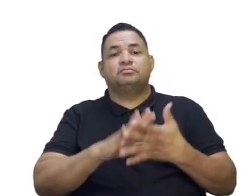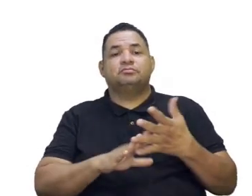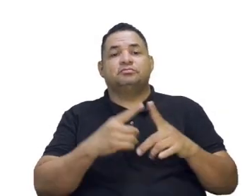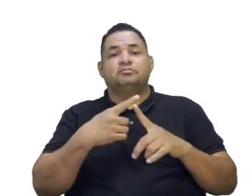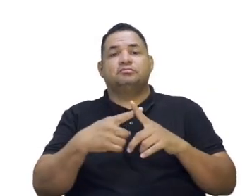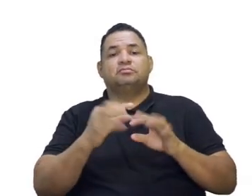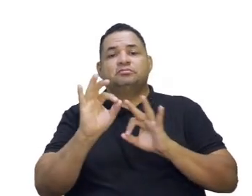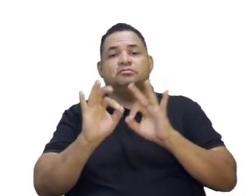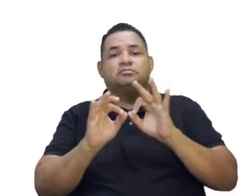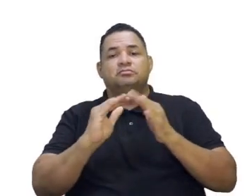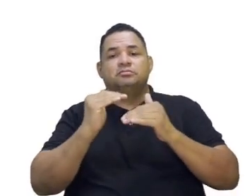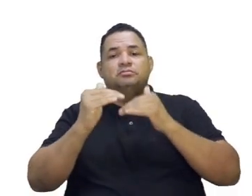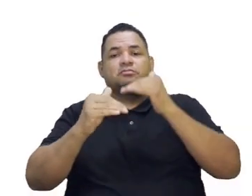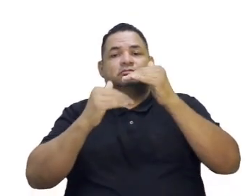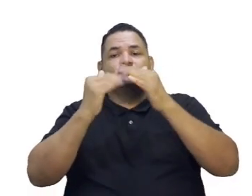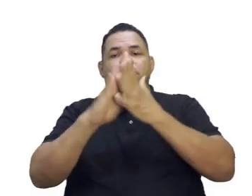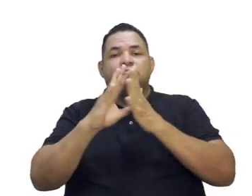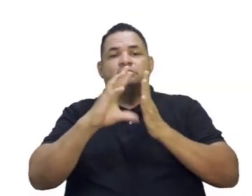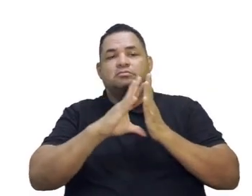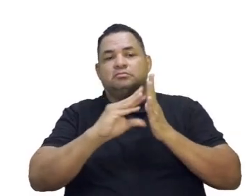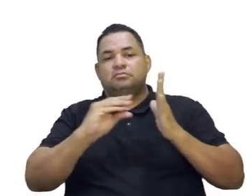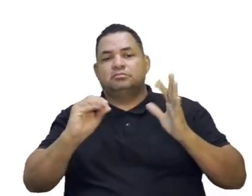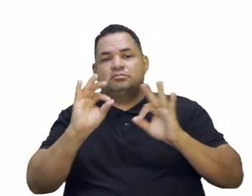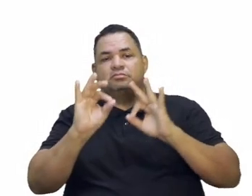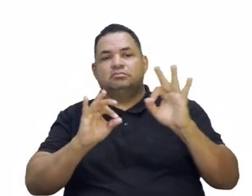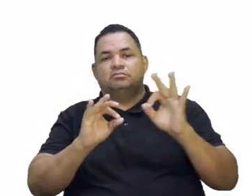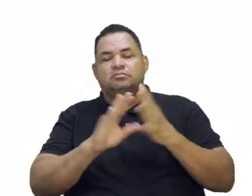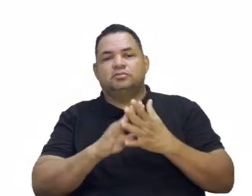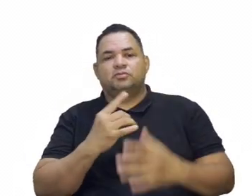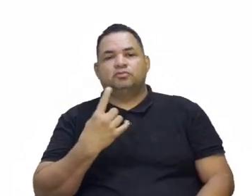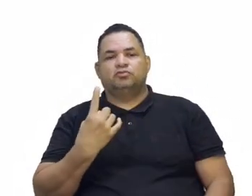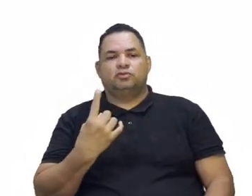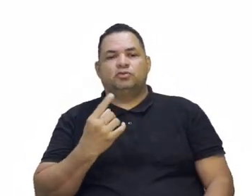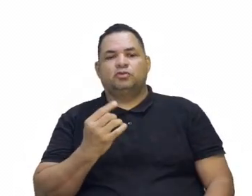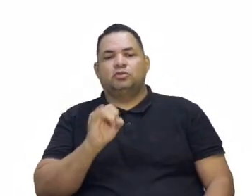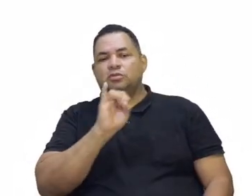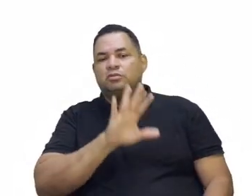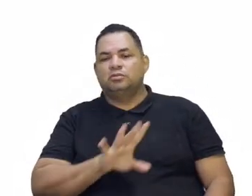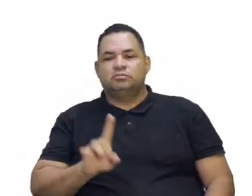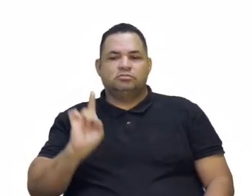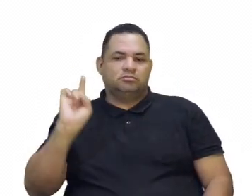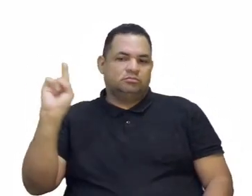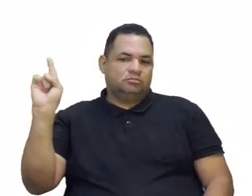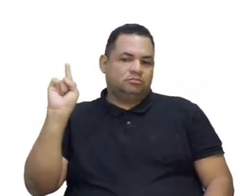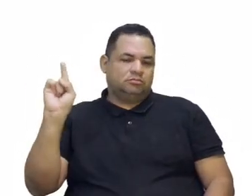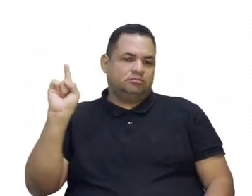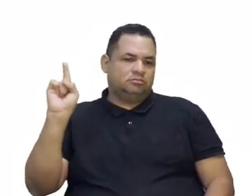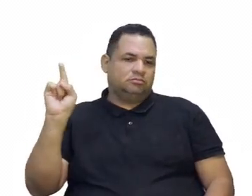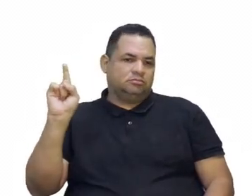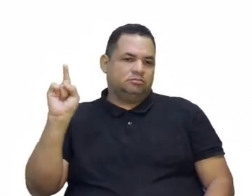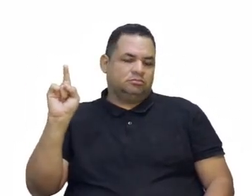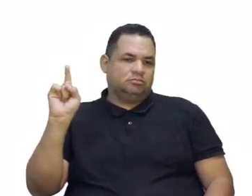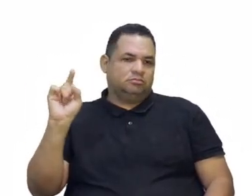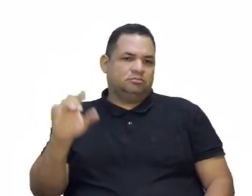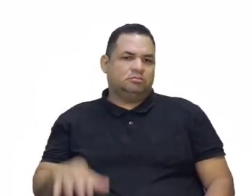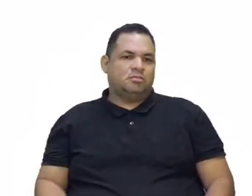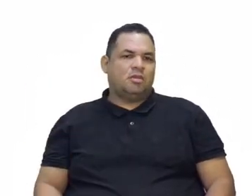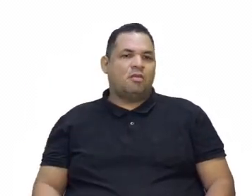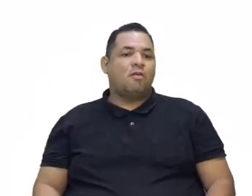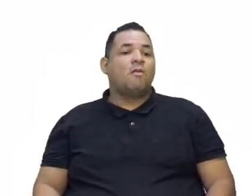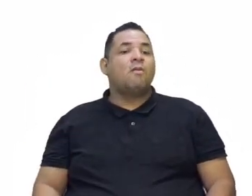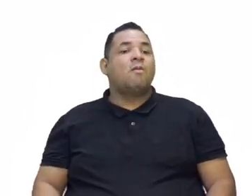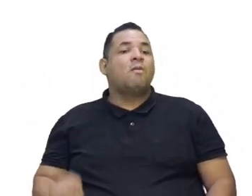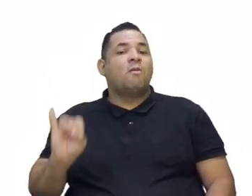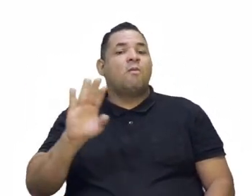ela traz toda a evolução do modelo atômico em uma única figura. E ela diz assim: a figura a